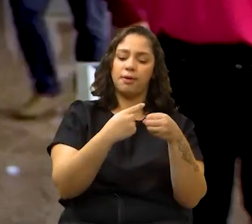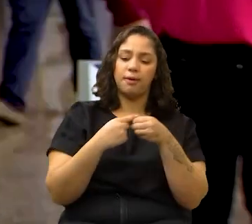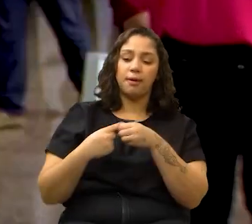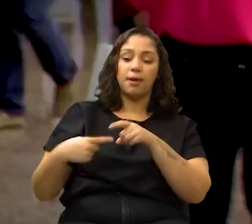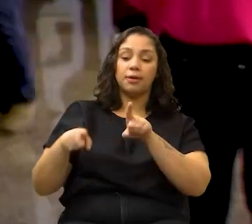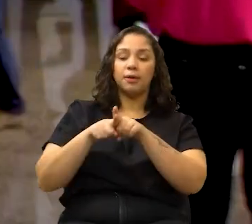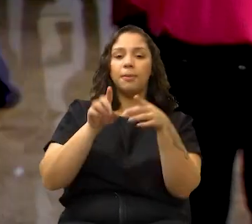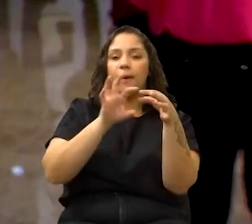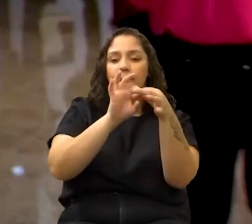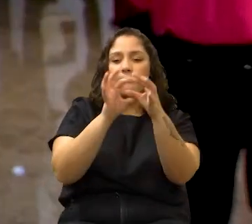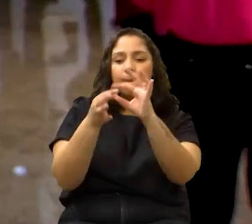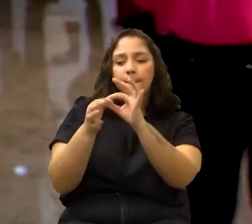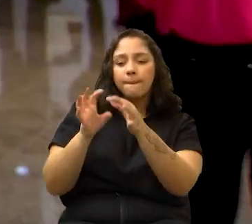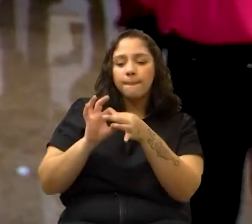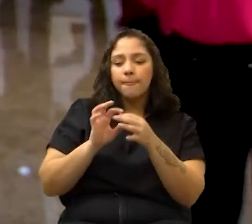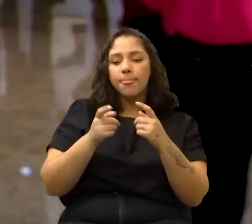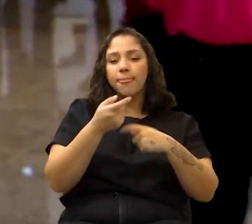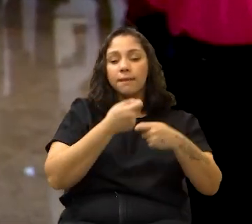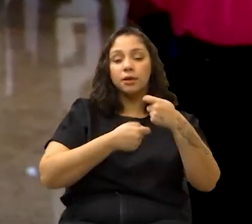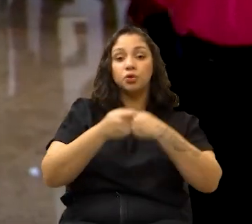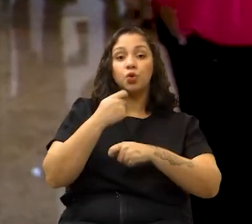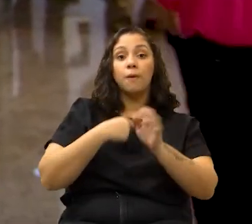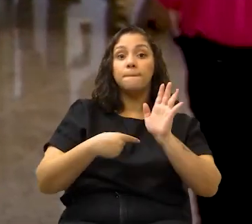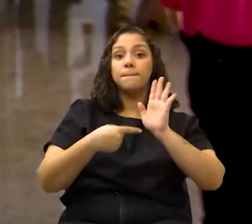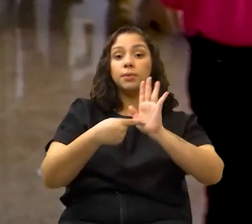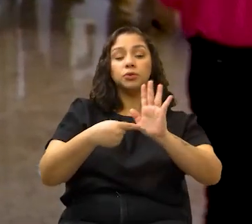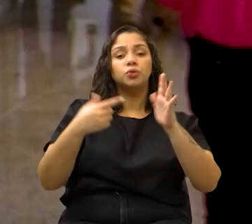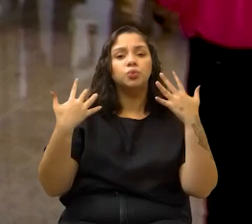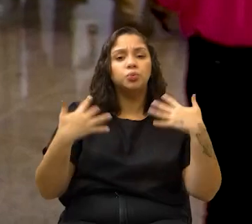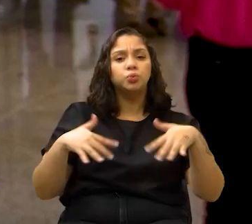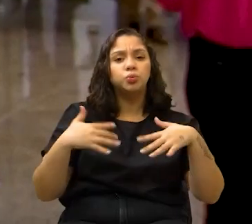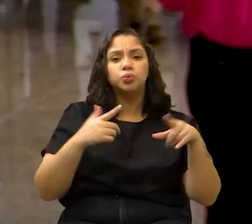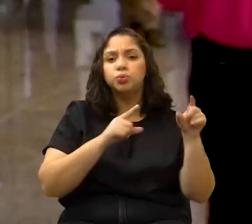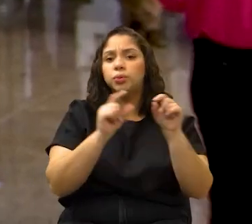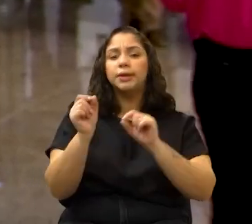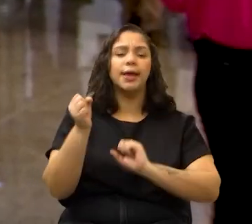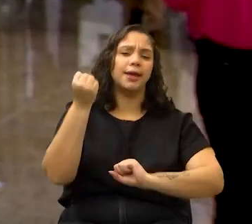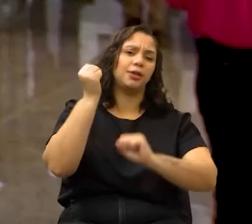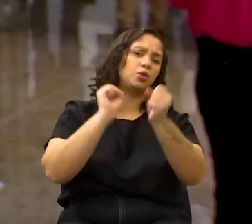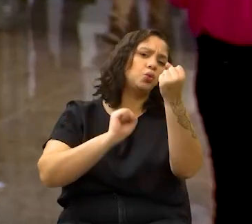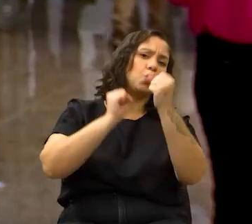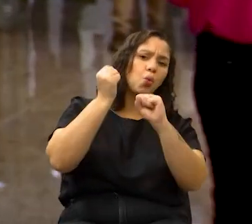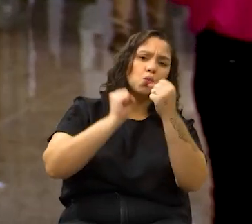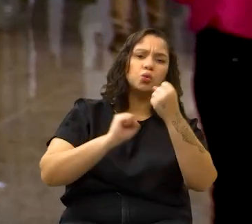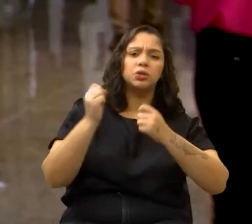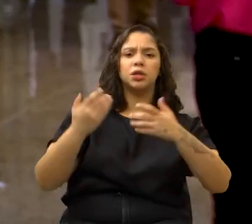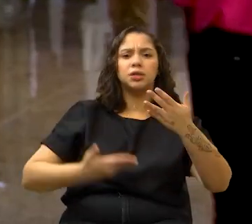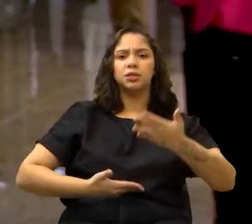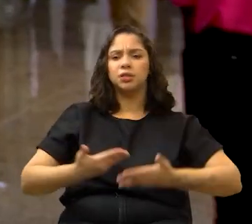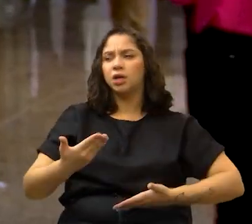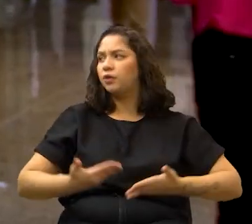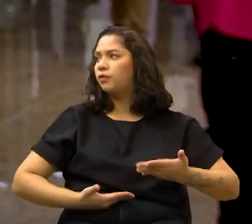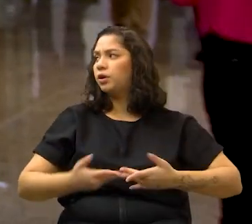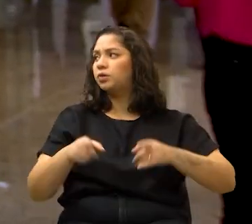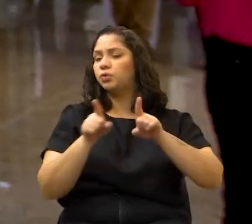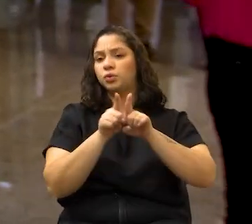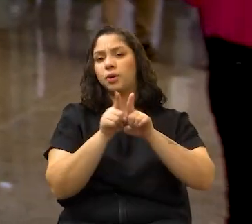estreitar os laços da negociação, mostrando a riqueza das indústrias, da prestação de serviço e do comércio que a região